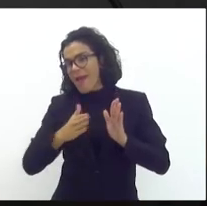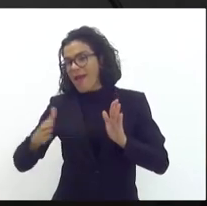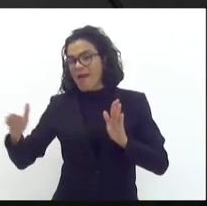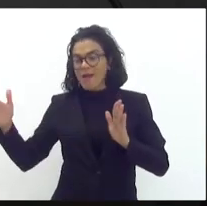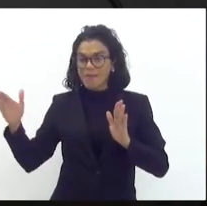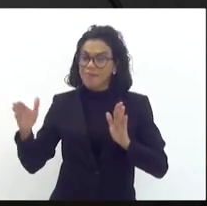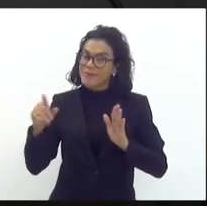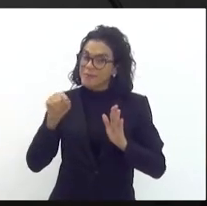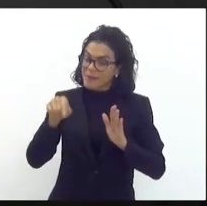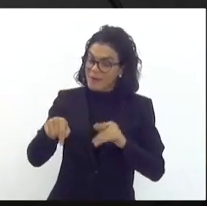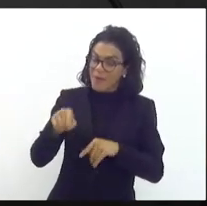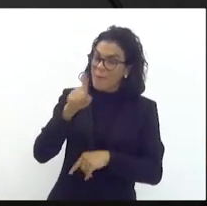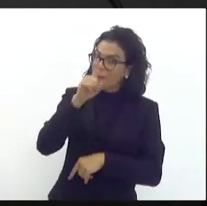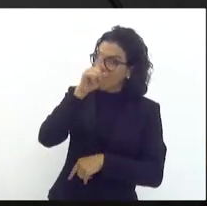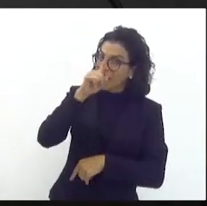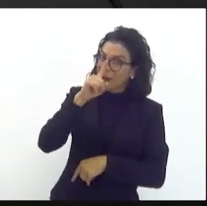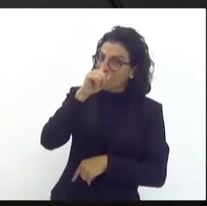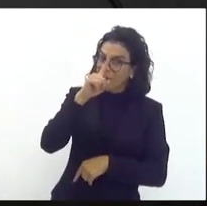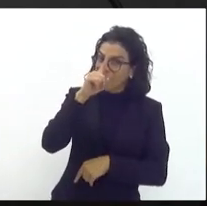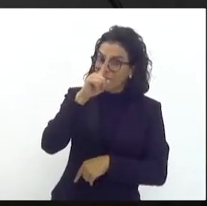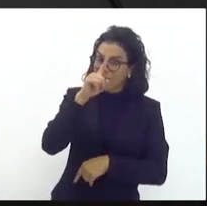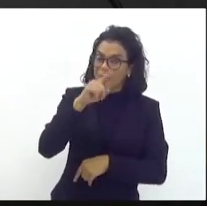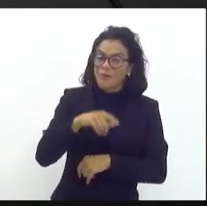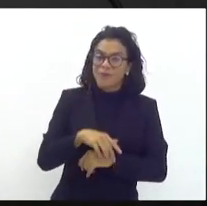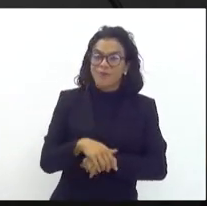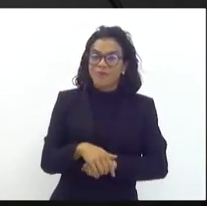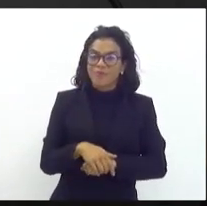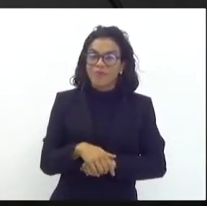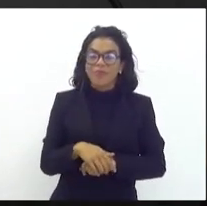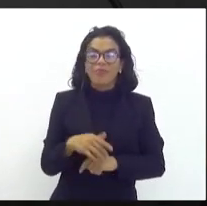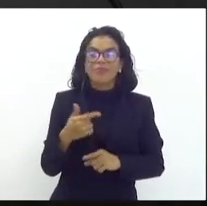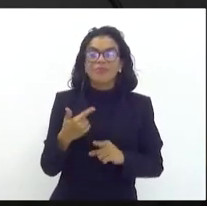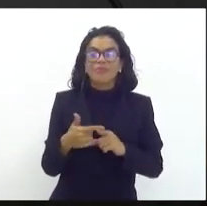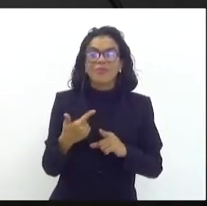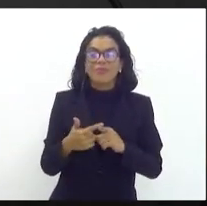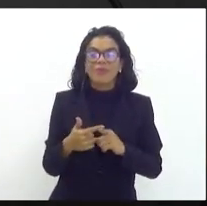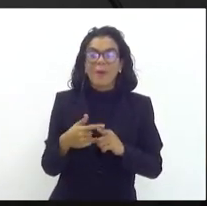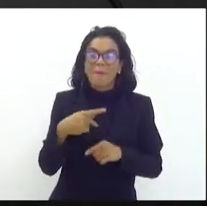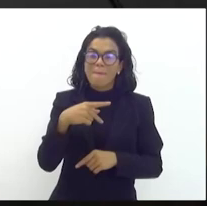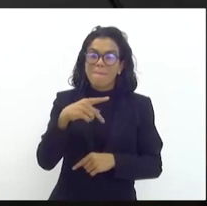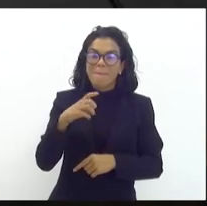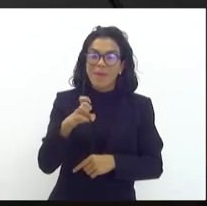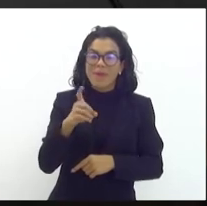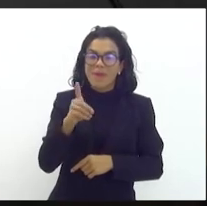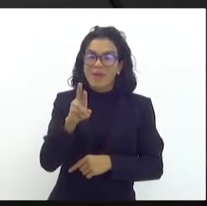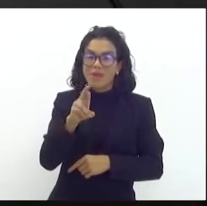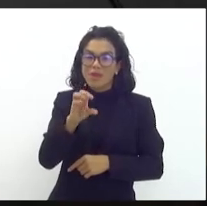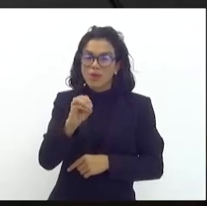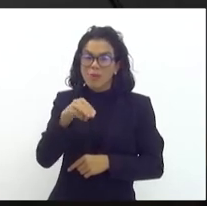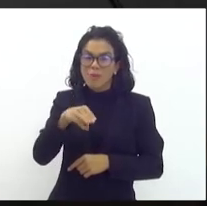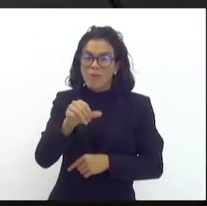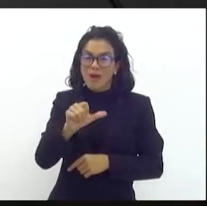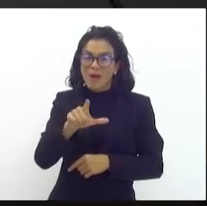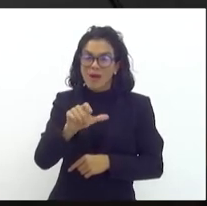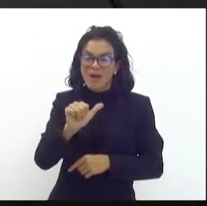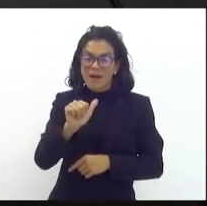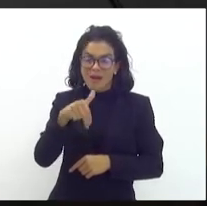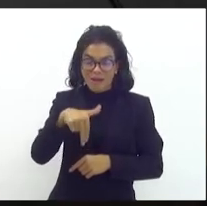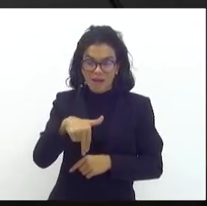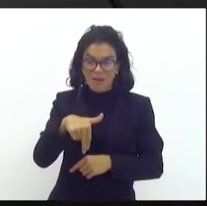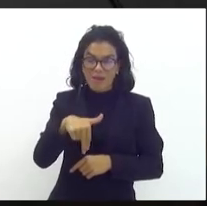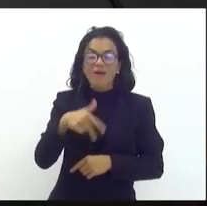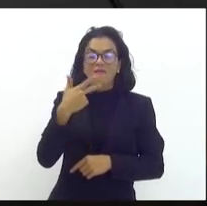o perigo do negócio que eu no meu modo de entender que né Eu acho que foi Pedro malandro que falou isso no Brasil até o passado surpreende a